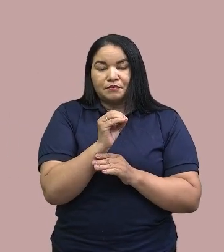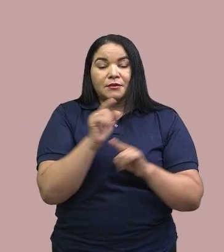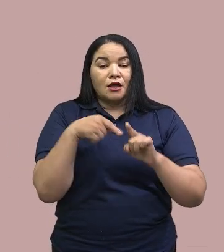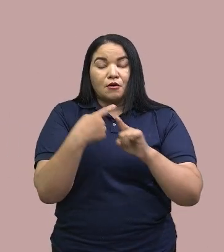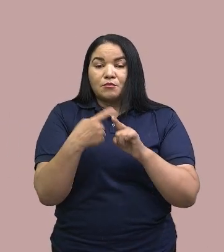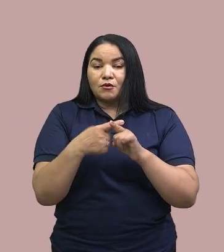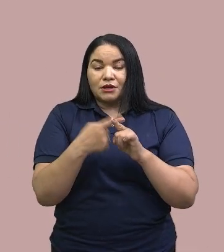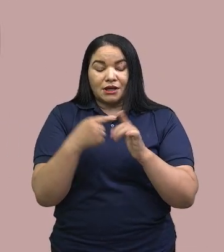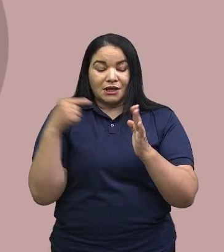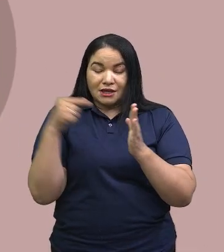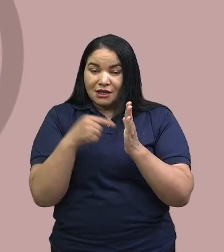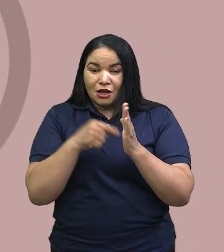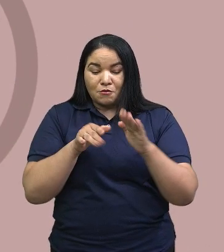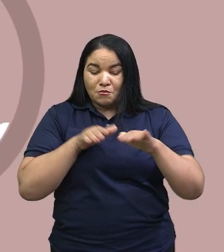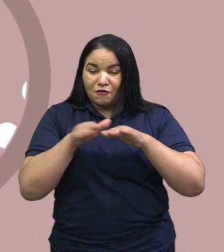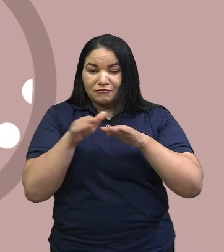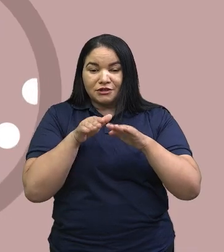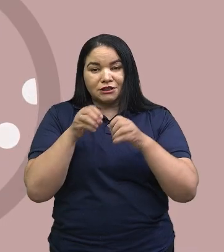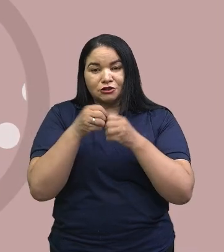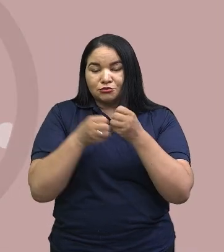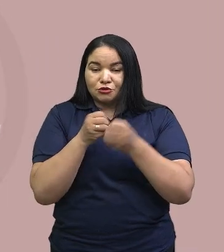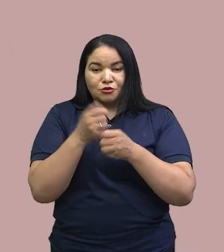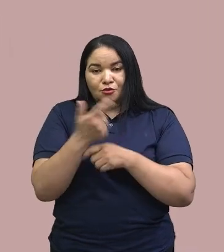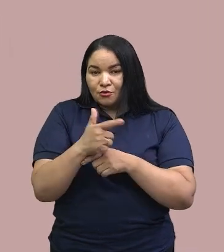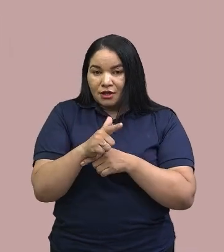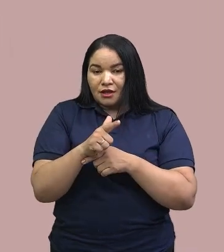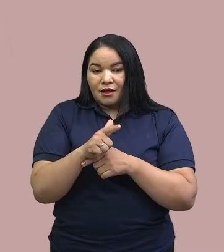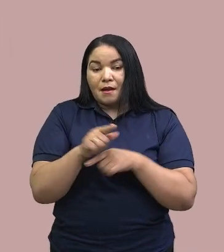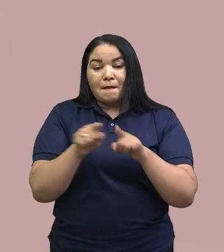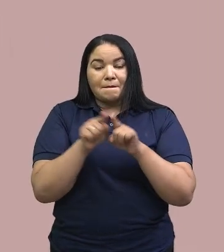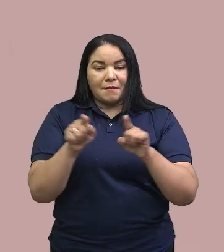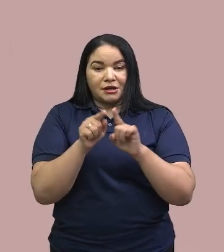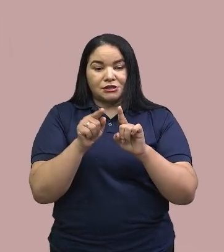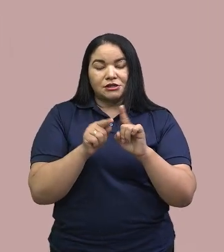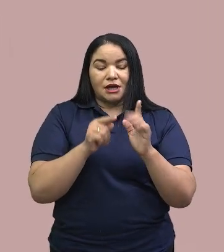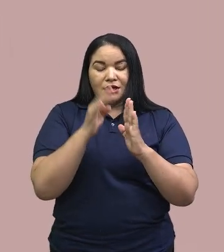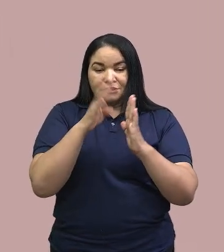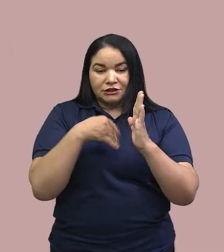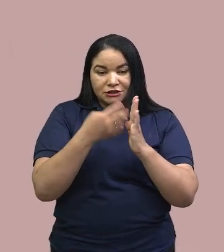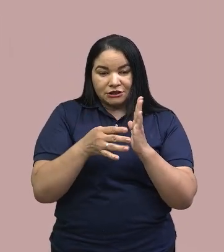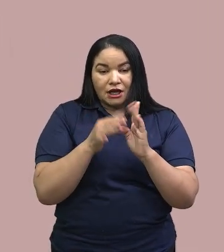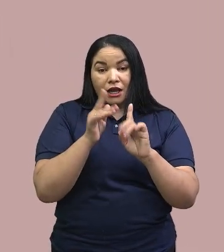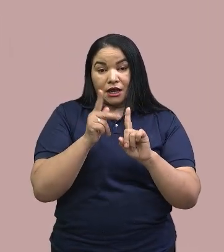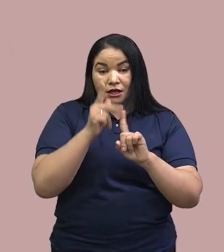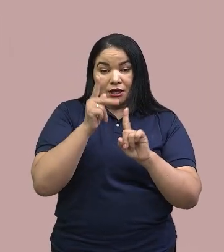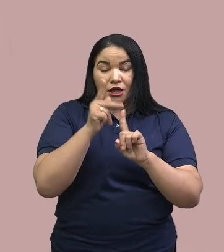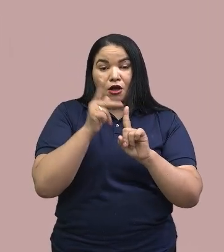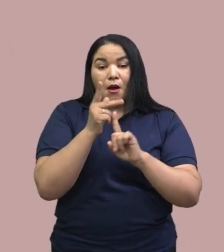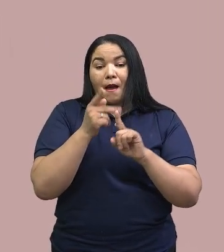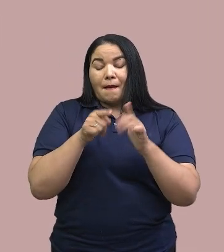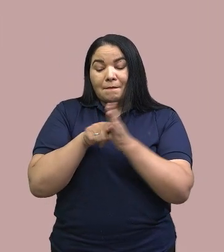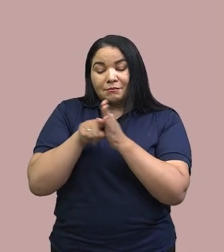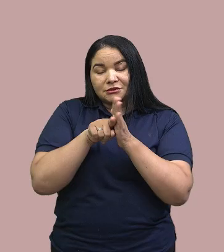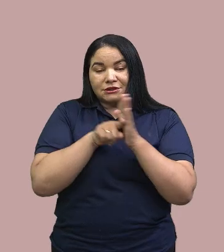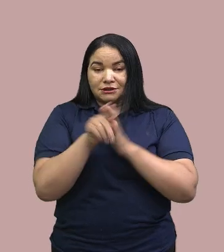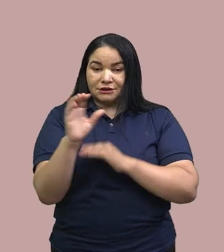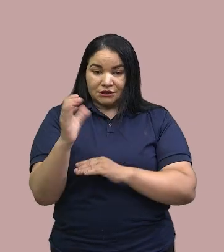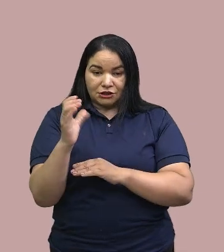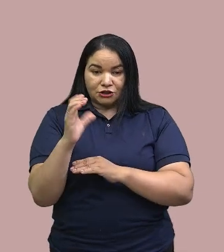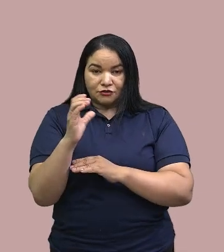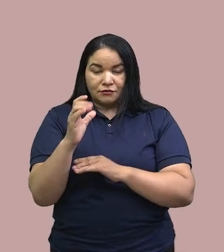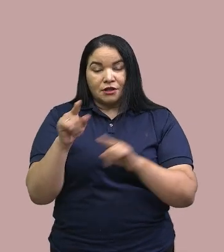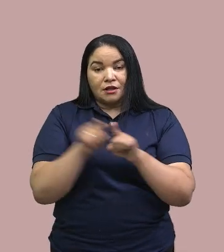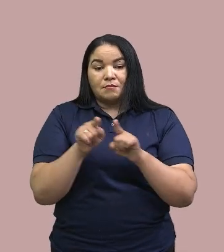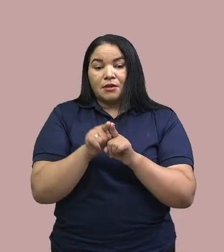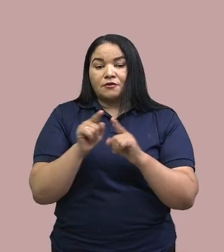existe mais movimentação de partículas. A escala Kelvin é usada principalmente em pesquisas científicas, pois